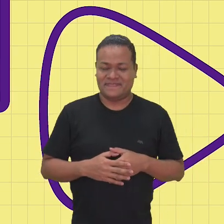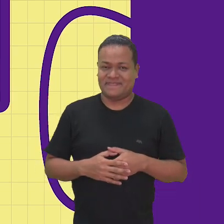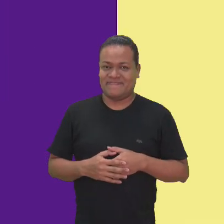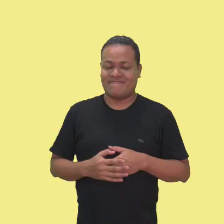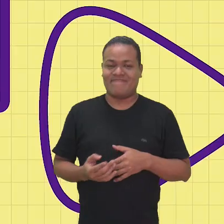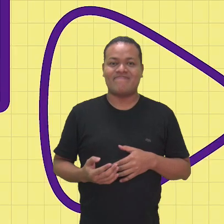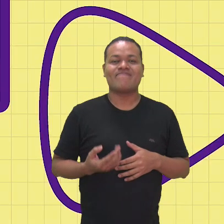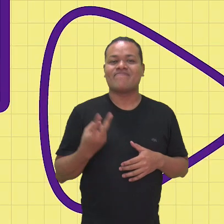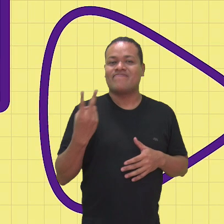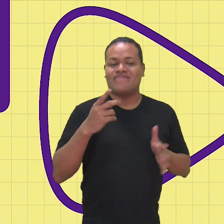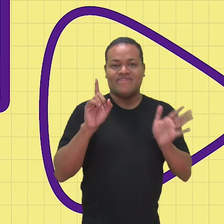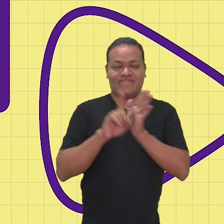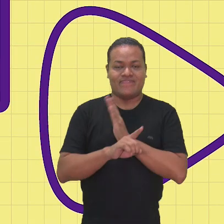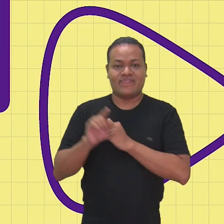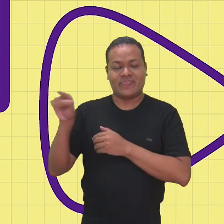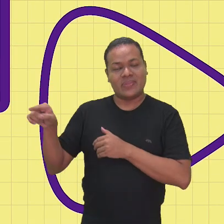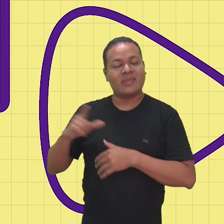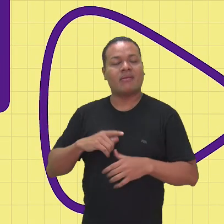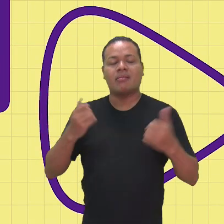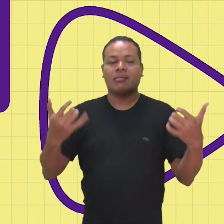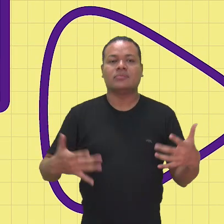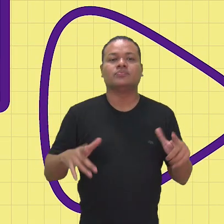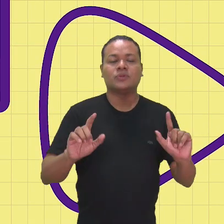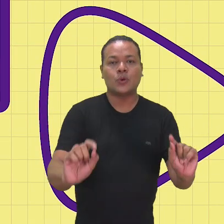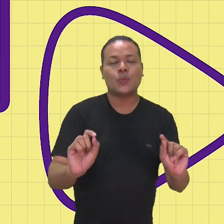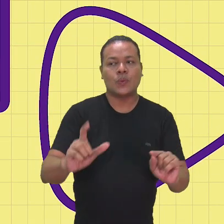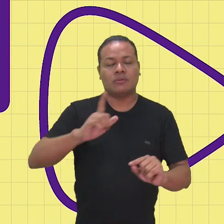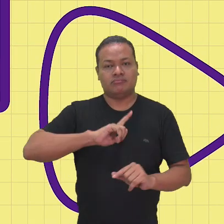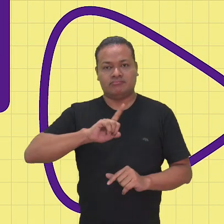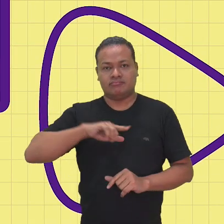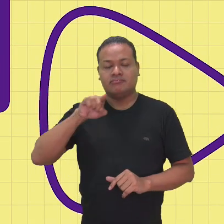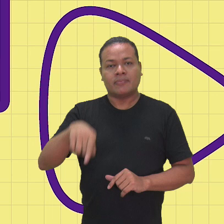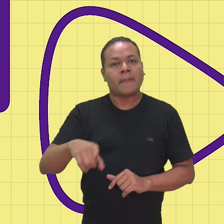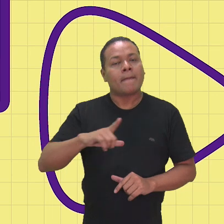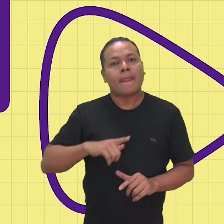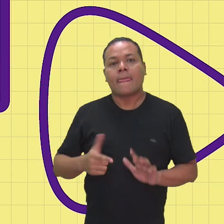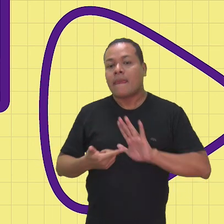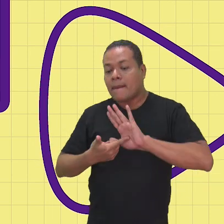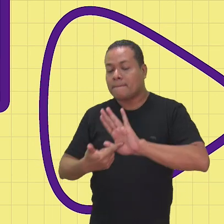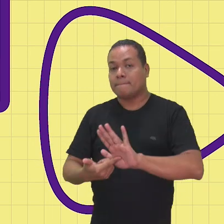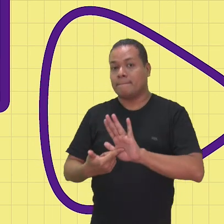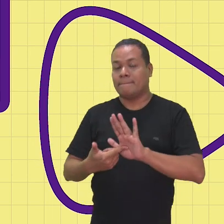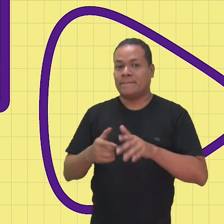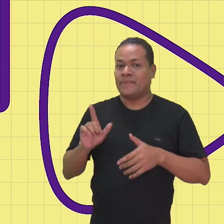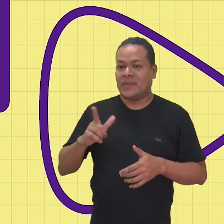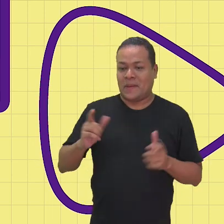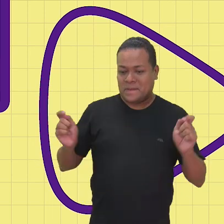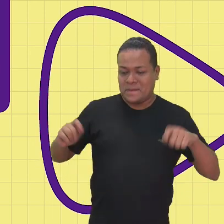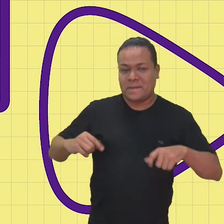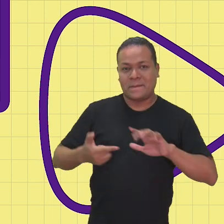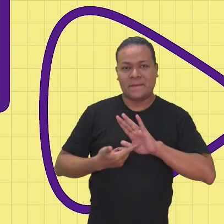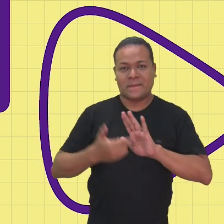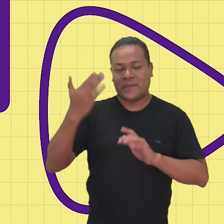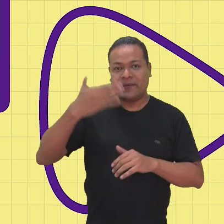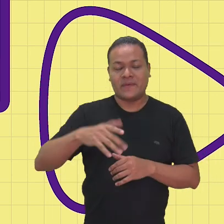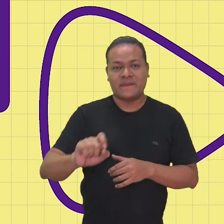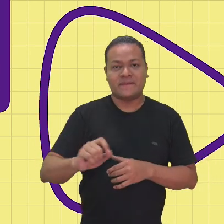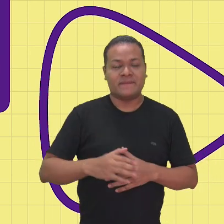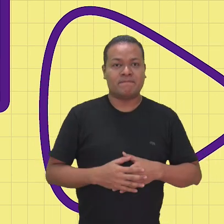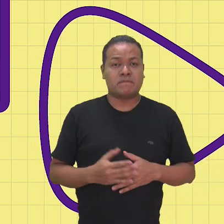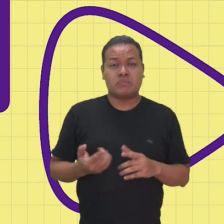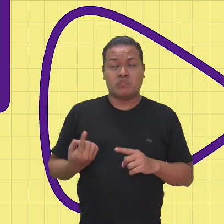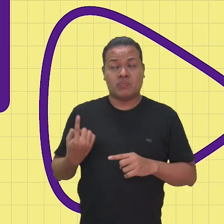próxima questão. Nessa próxima questão, pessoal, também aí da VUNESP, né, da nossa banca querida, a gente tem aí o seguinte, ó, na